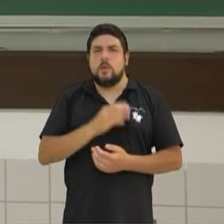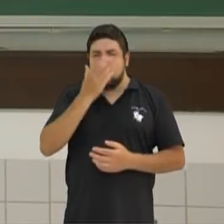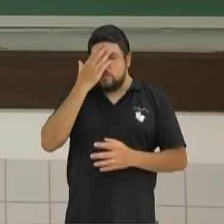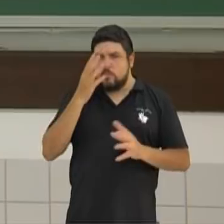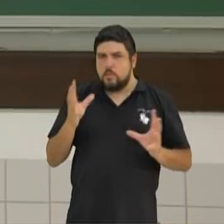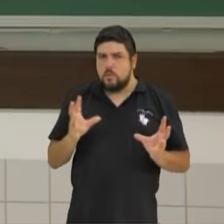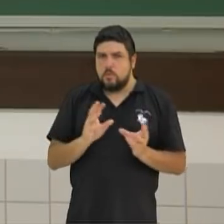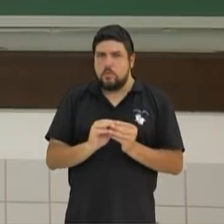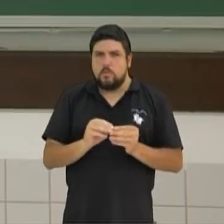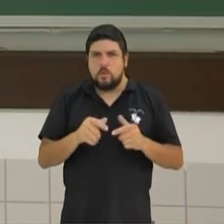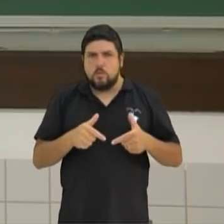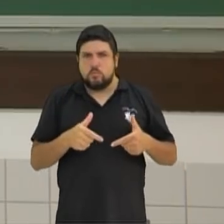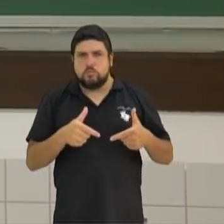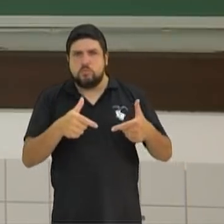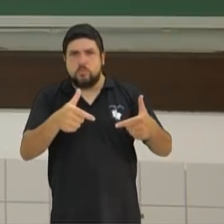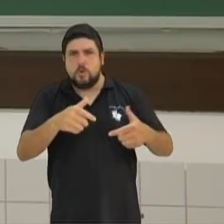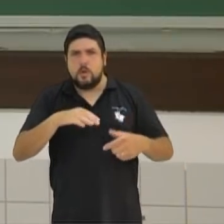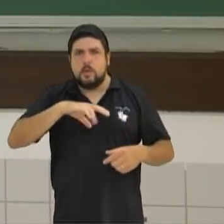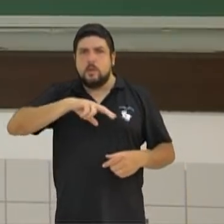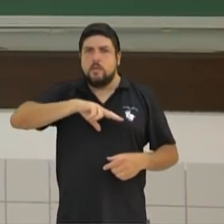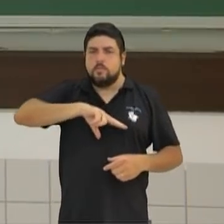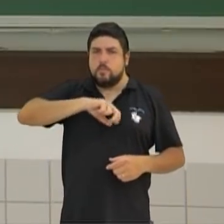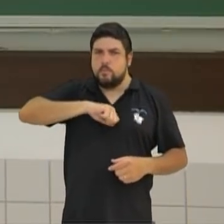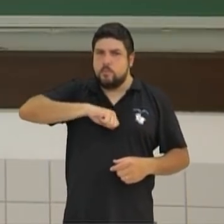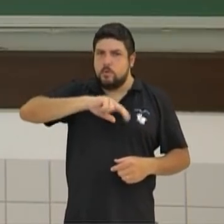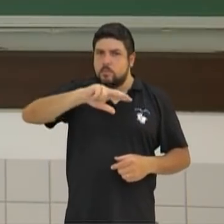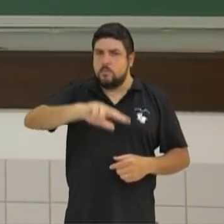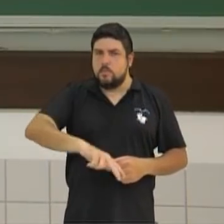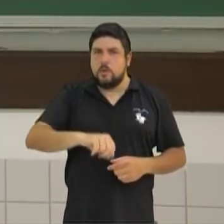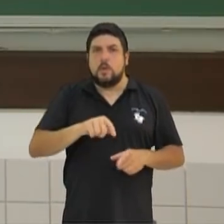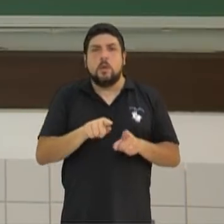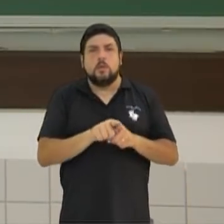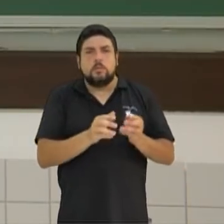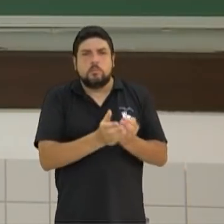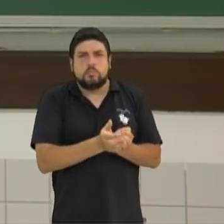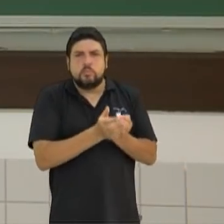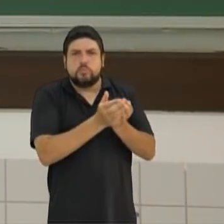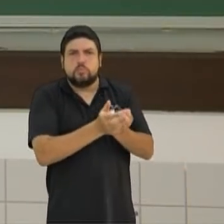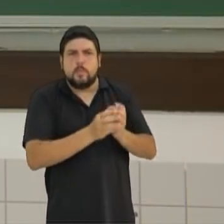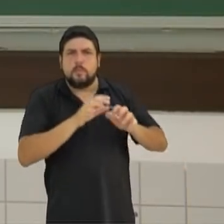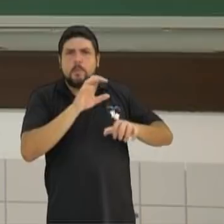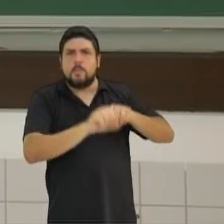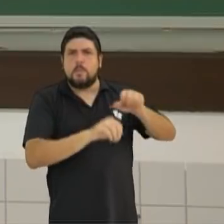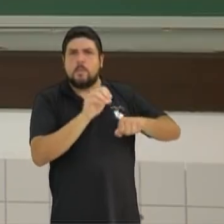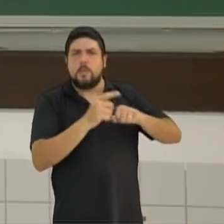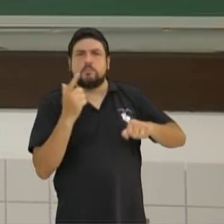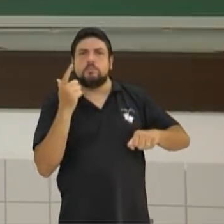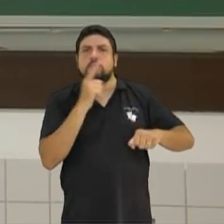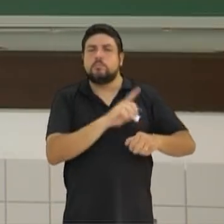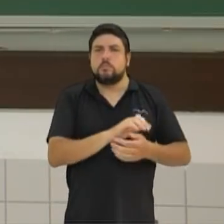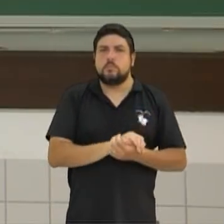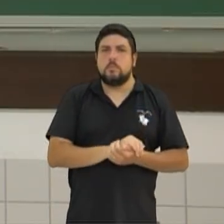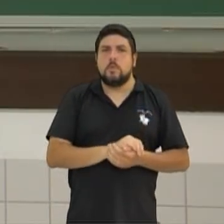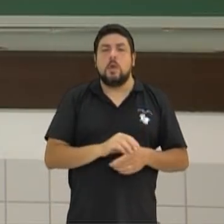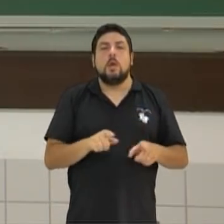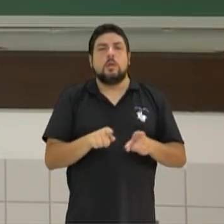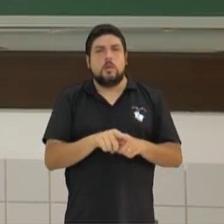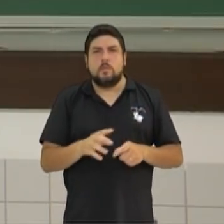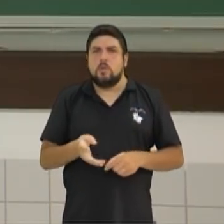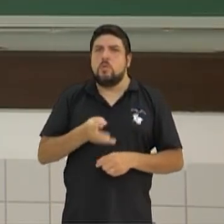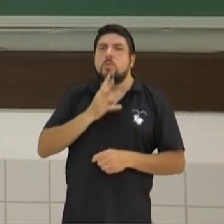avanços portugueses e as principais conquistas da marinha portuguesa. E também reconhecer os